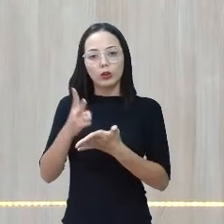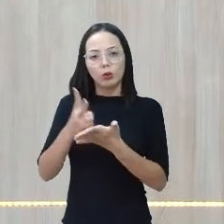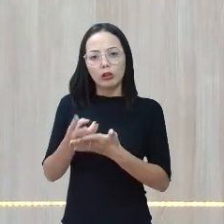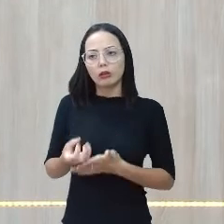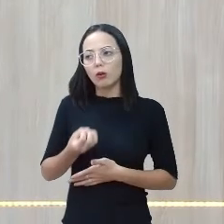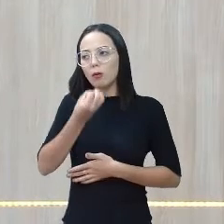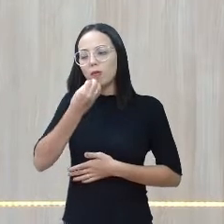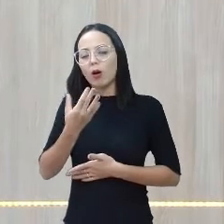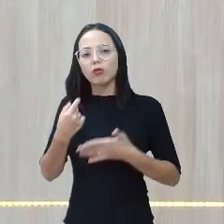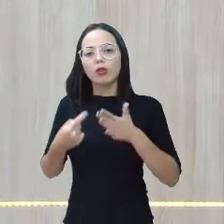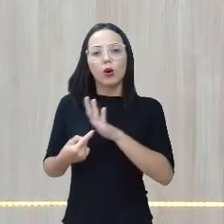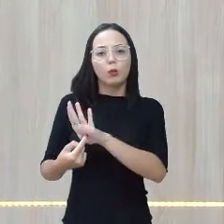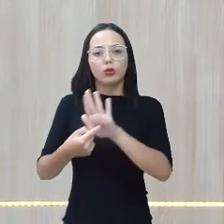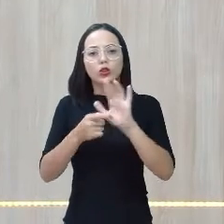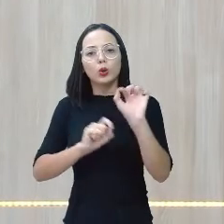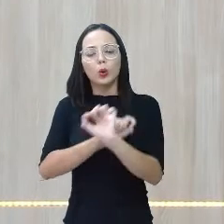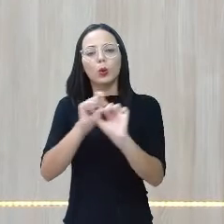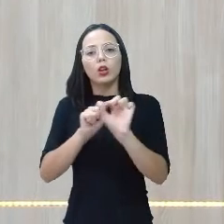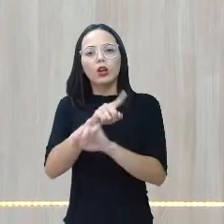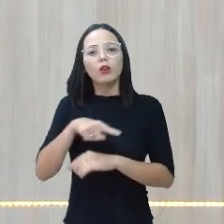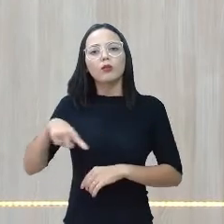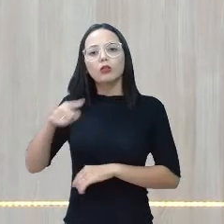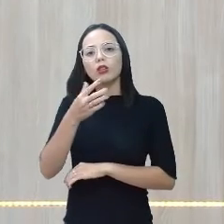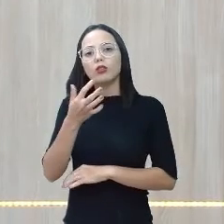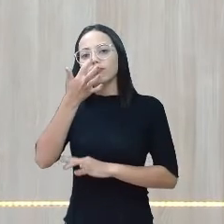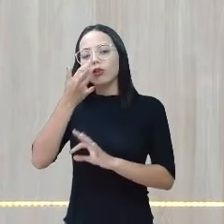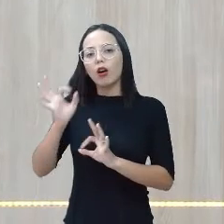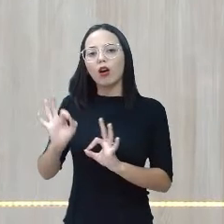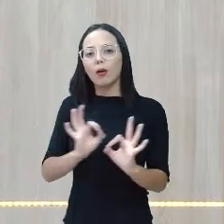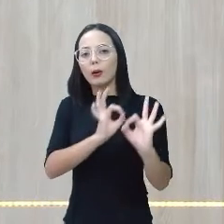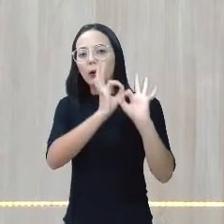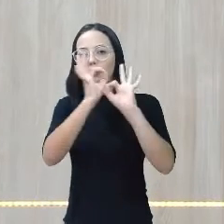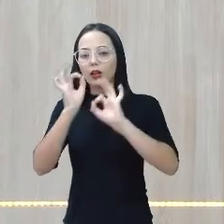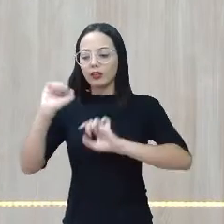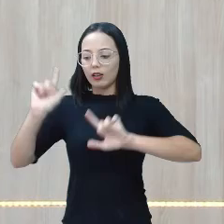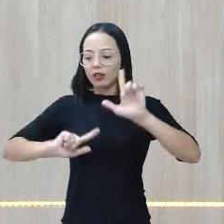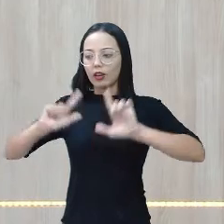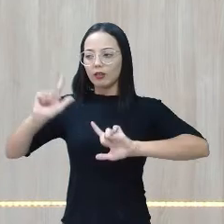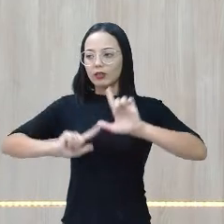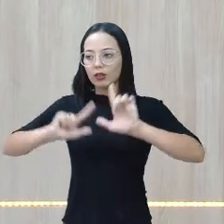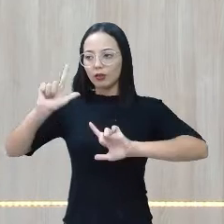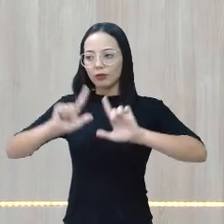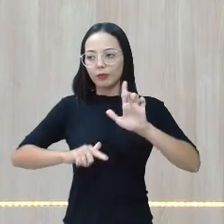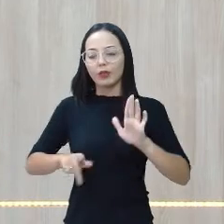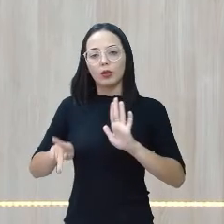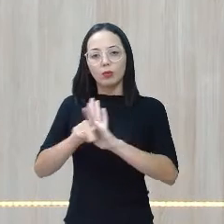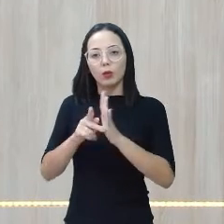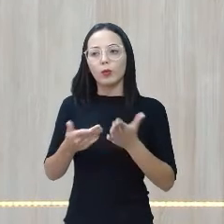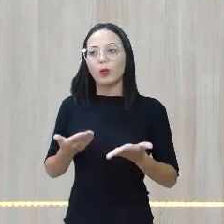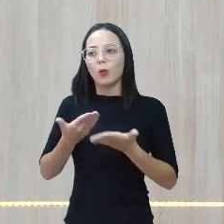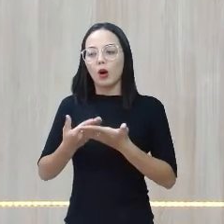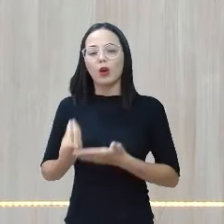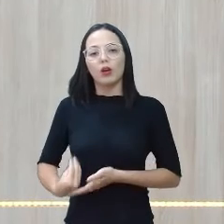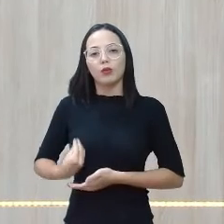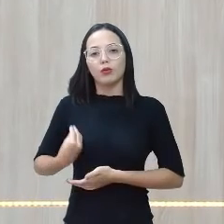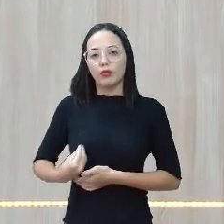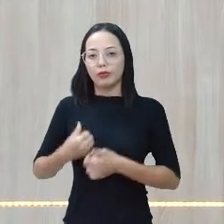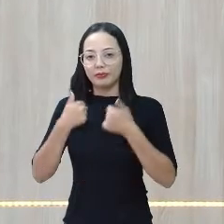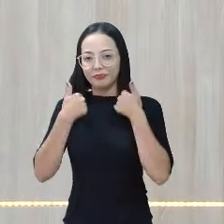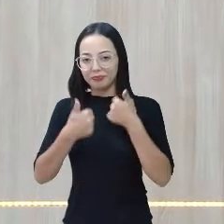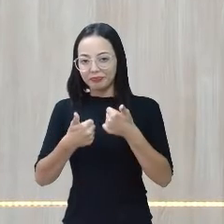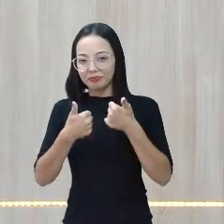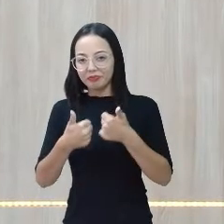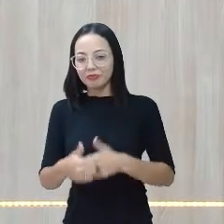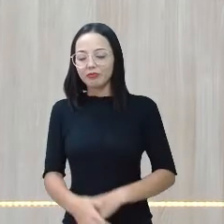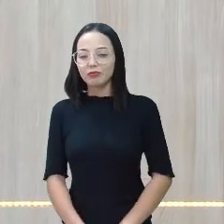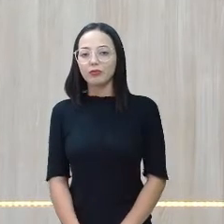estou reproduzindo aquilo que vocês estão vendo na televisão aí. Estou aqui na nossa aula ao vivo, ok?